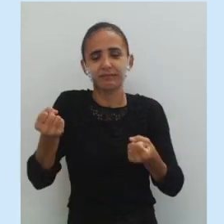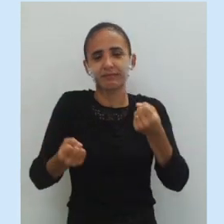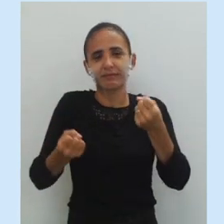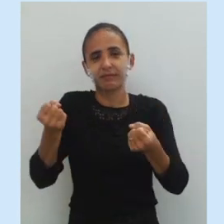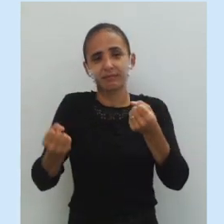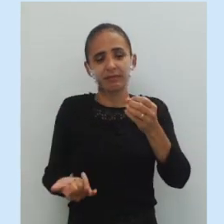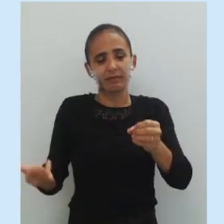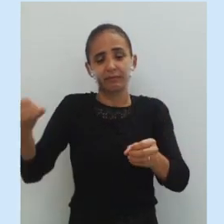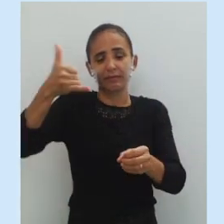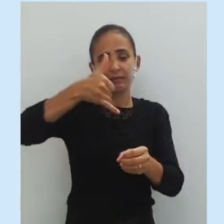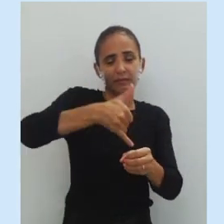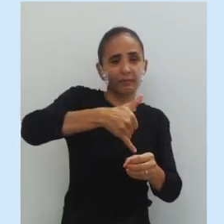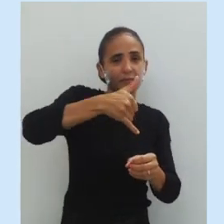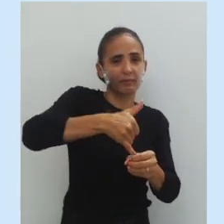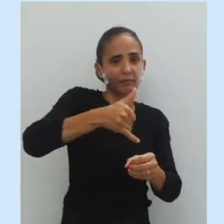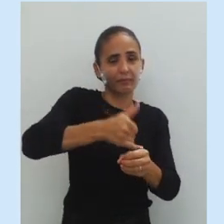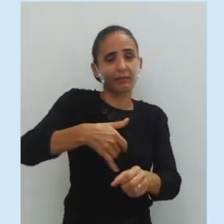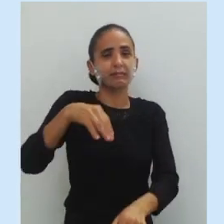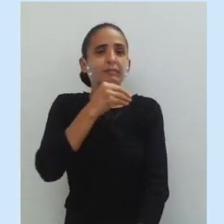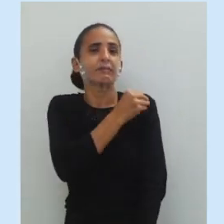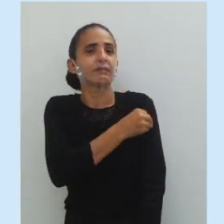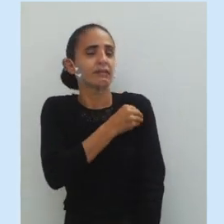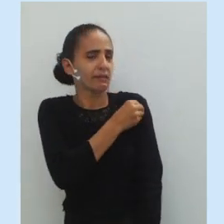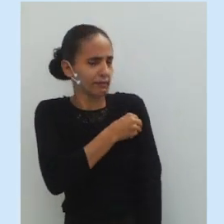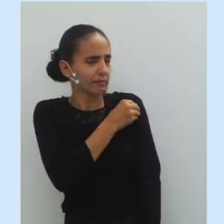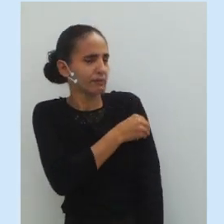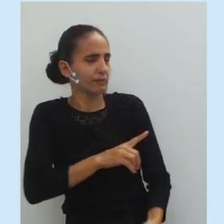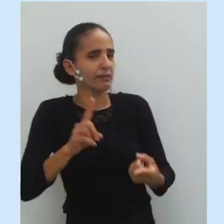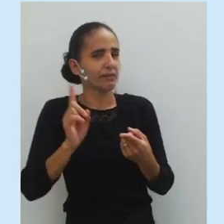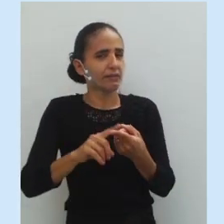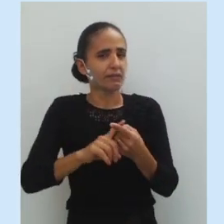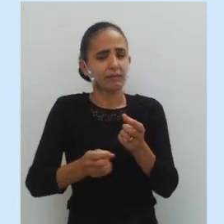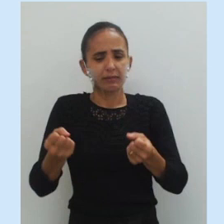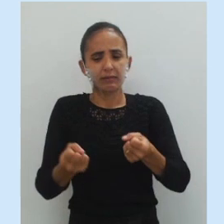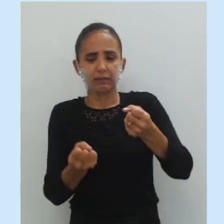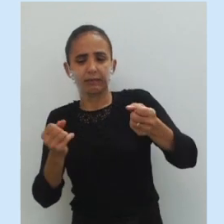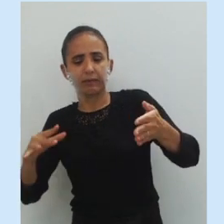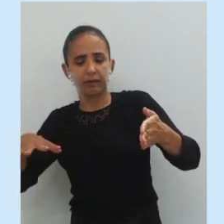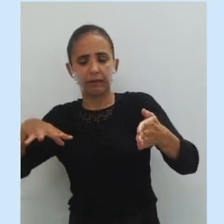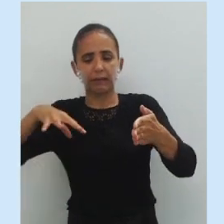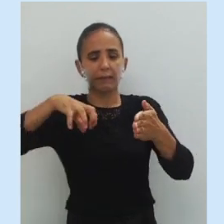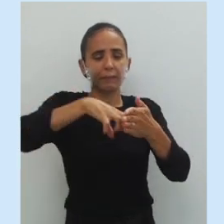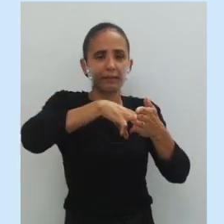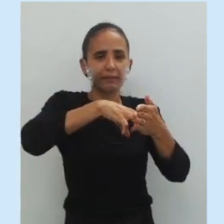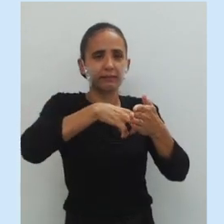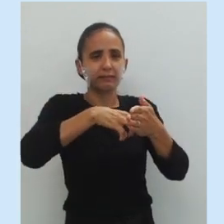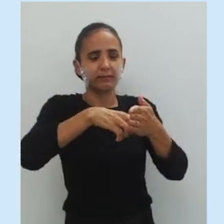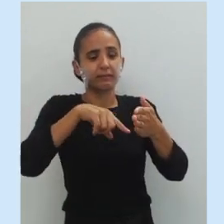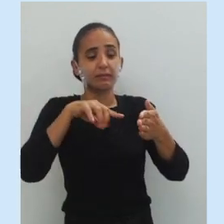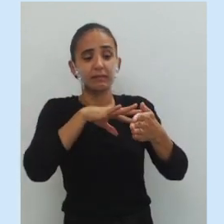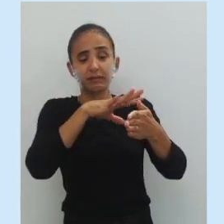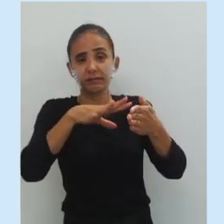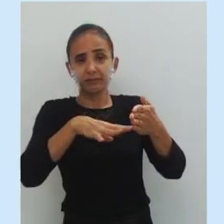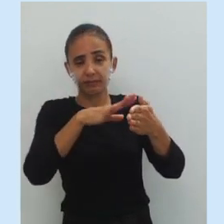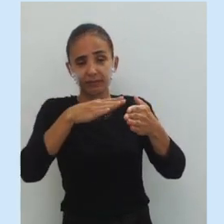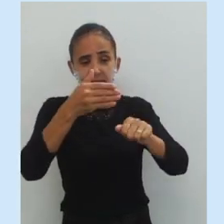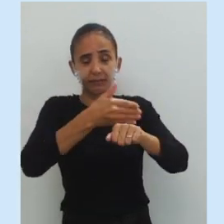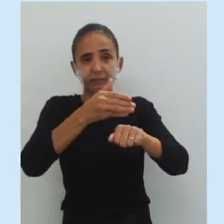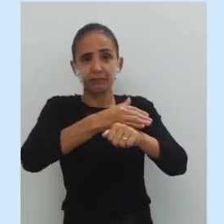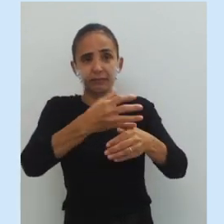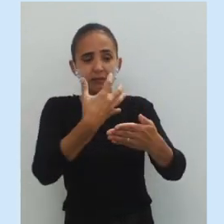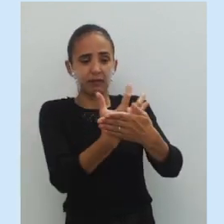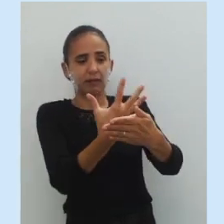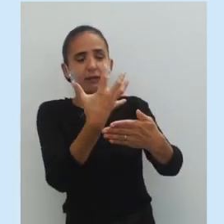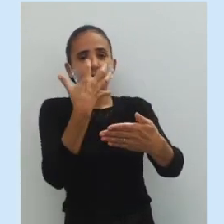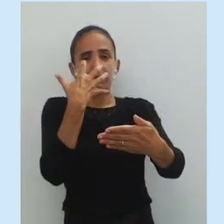gasolina quanto álcool. De repente, se você bate com o carro, vai ter o airbag que vai ser